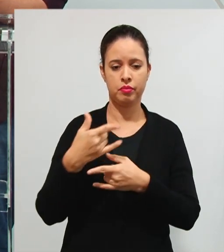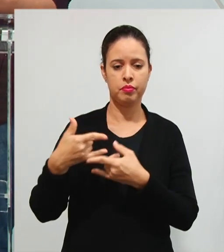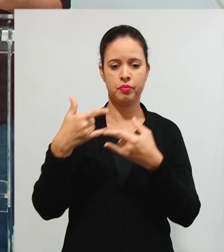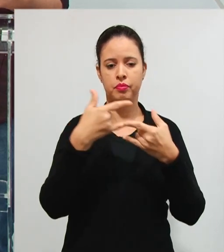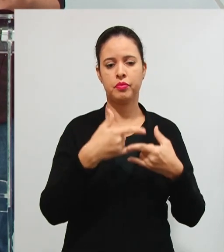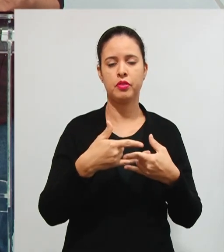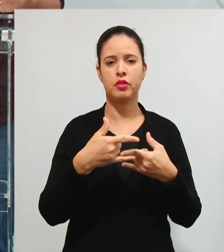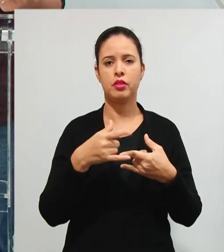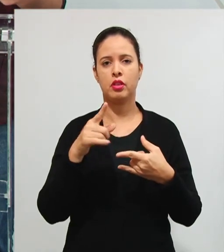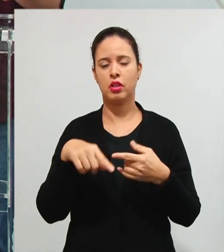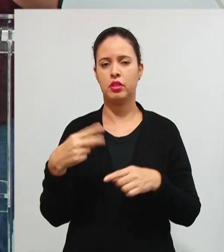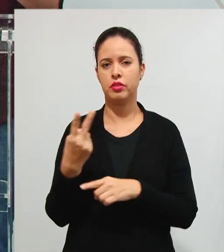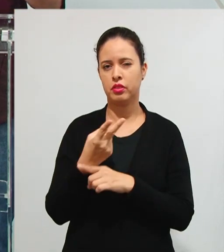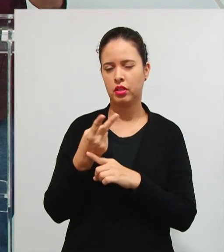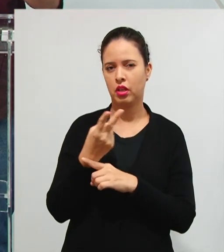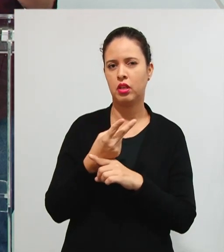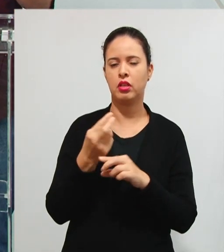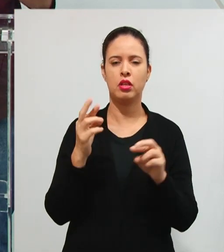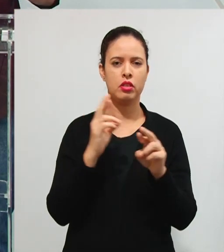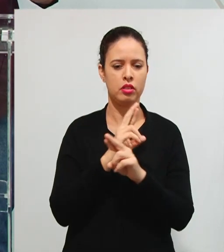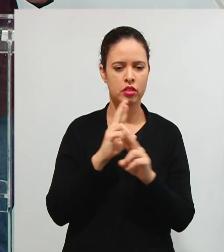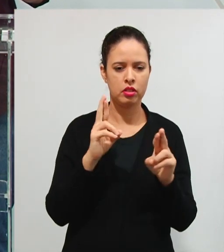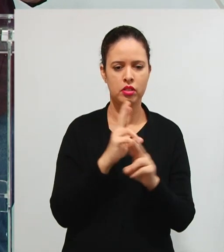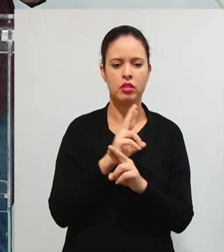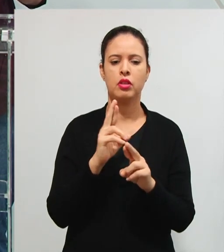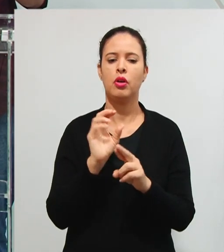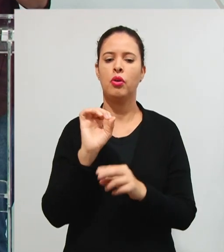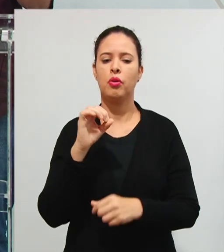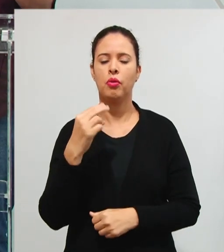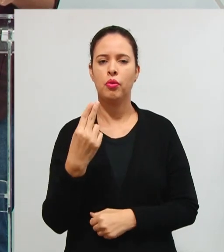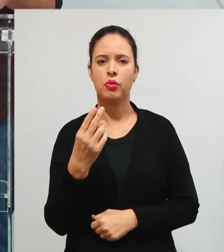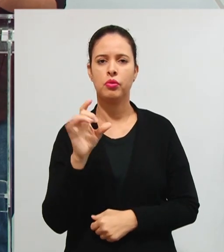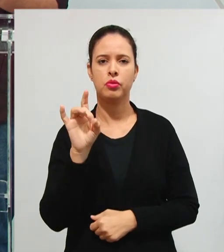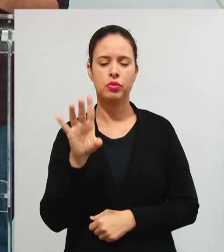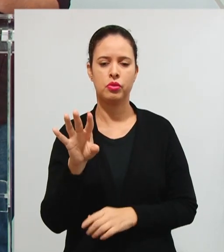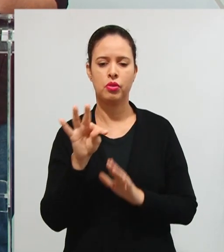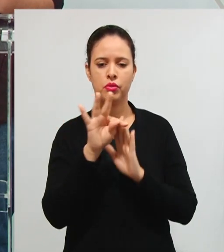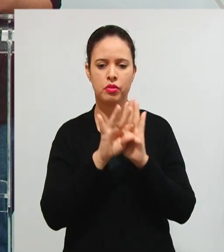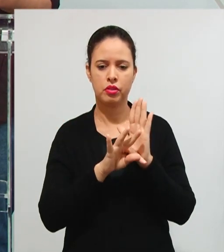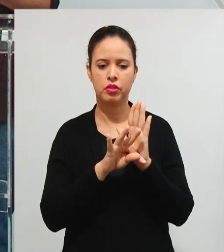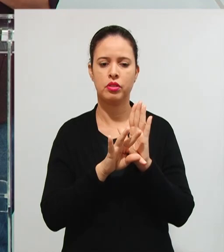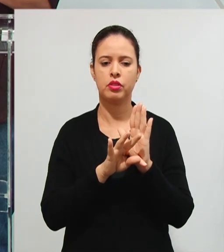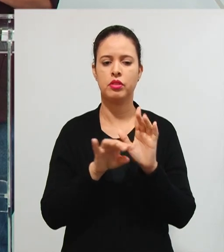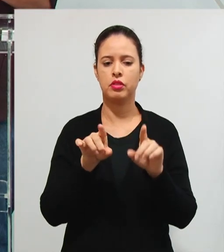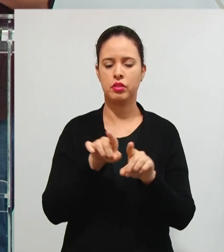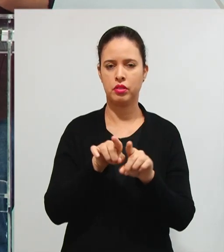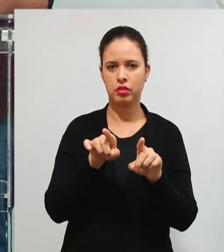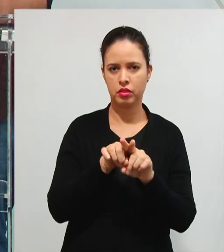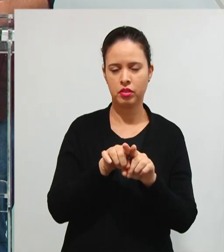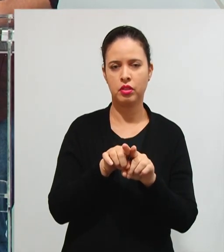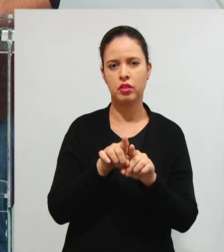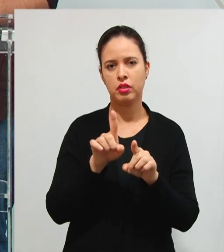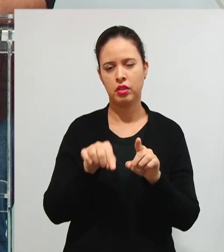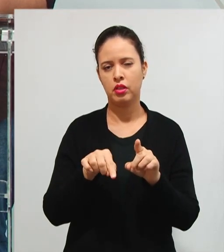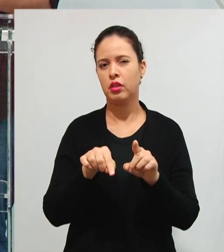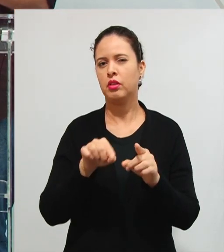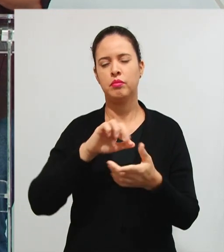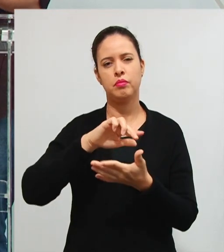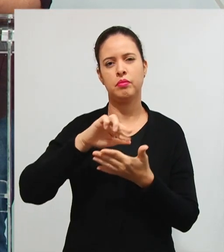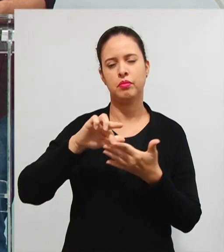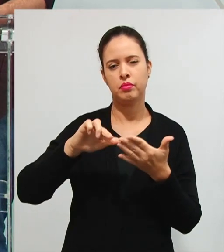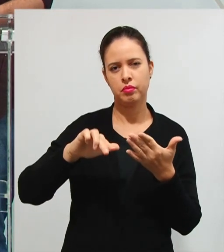exemplo, buscar sites relacionados, ou somente o texto lá no título, ou ainda informações de ações e